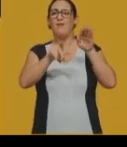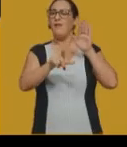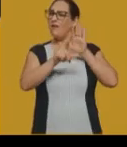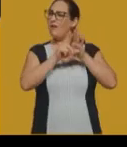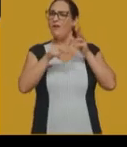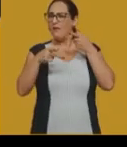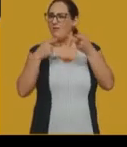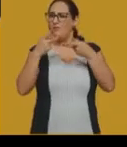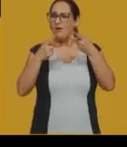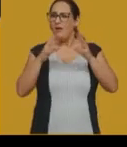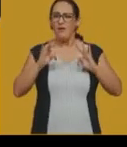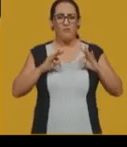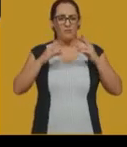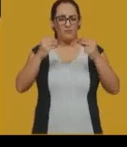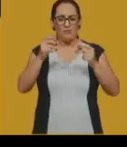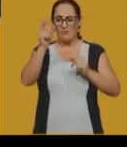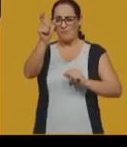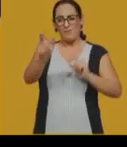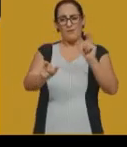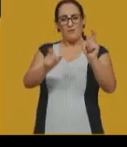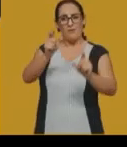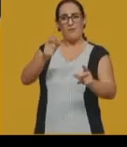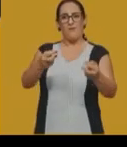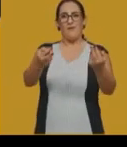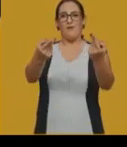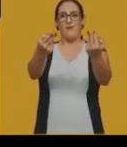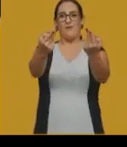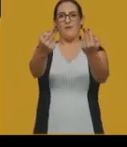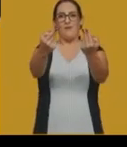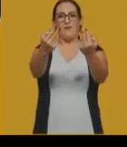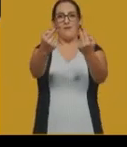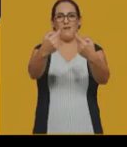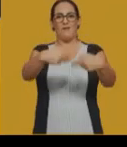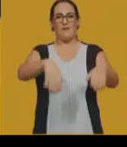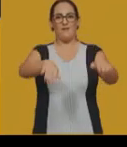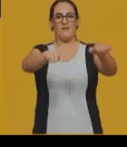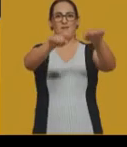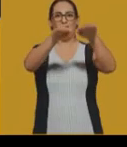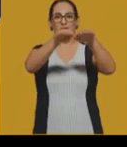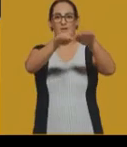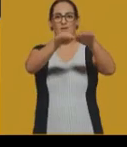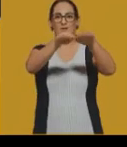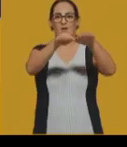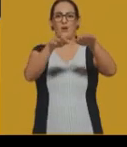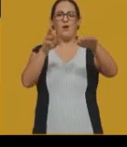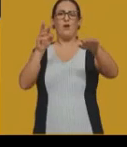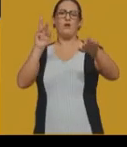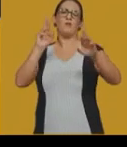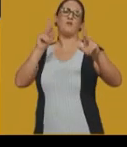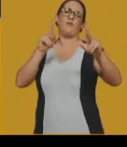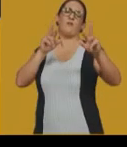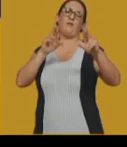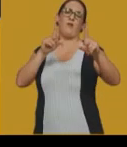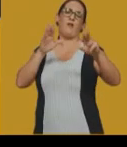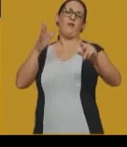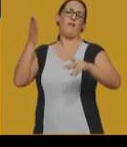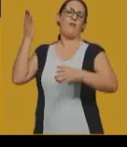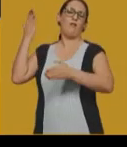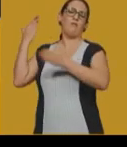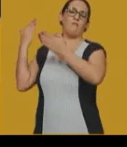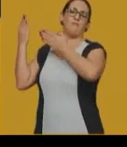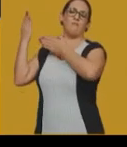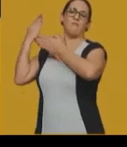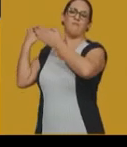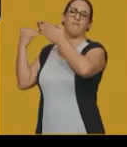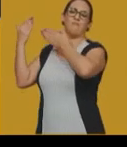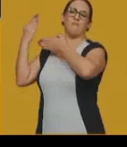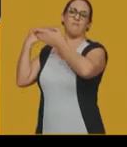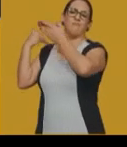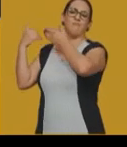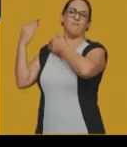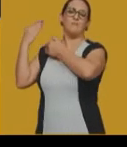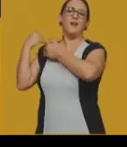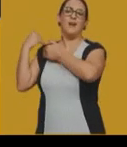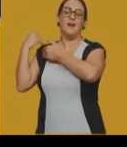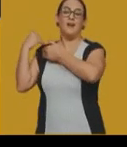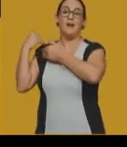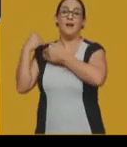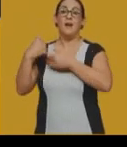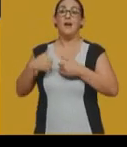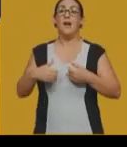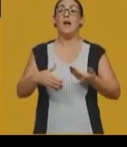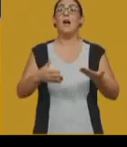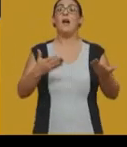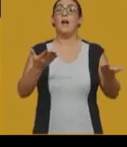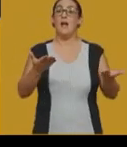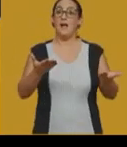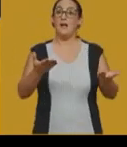somos considerados iguais. Isso é bem diferente do que a gente tinha em outros momentos históricos previsto em lei, né? A gente